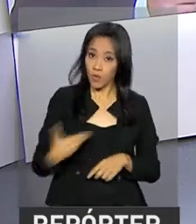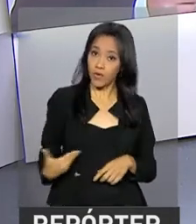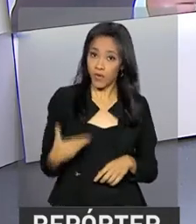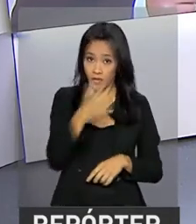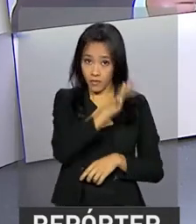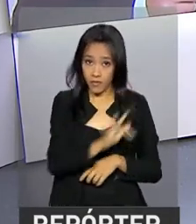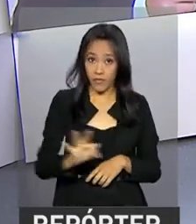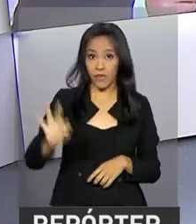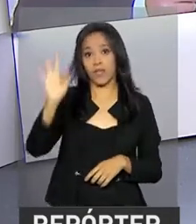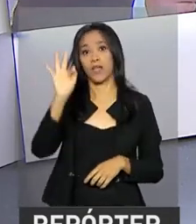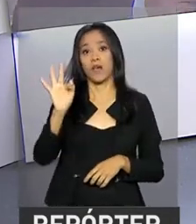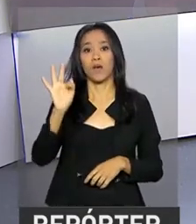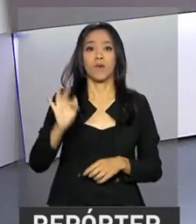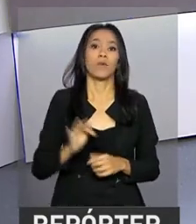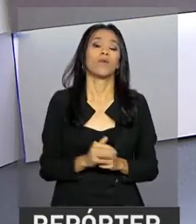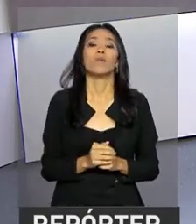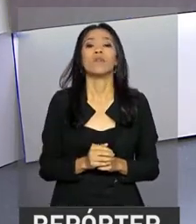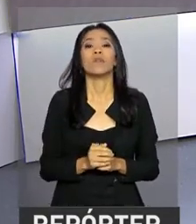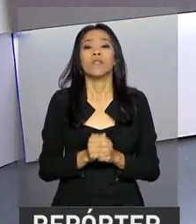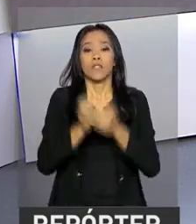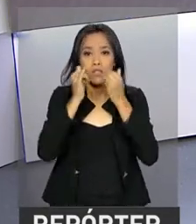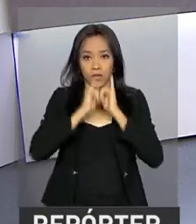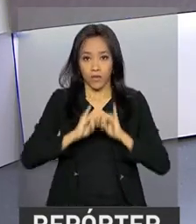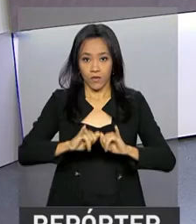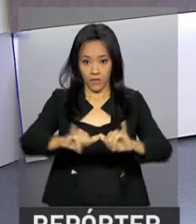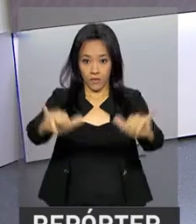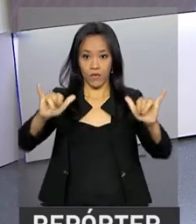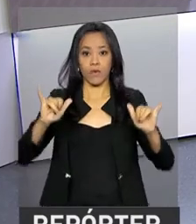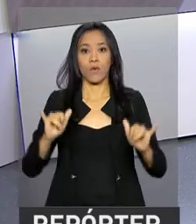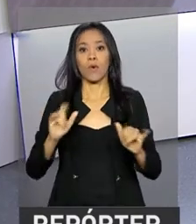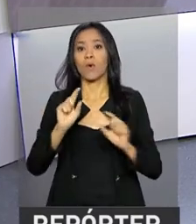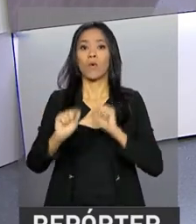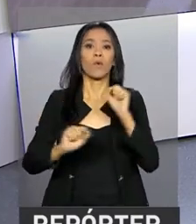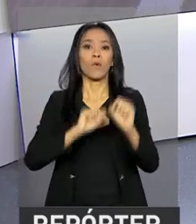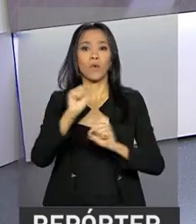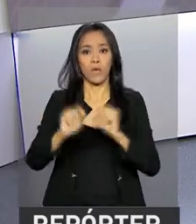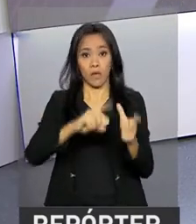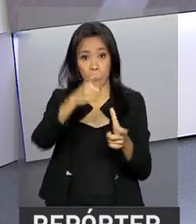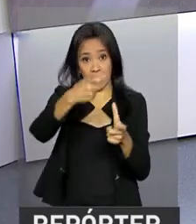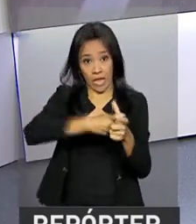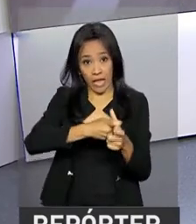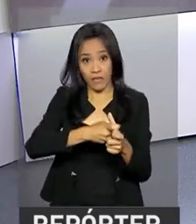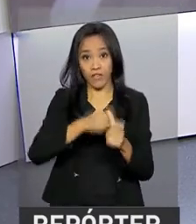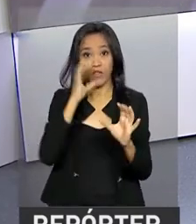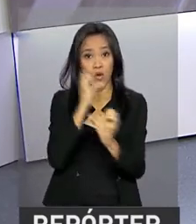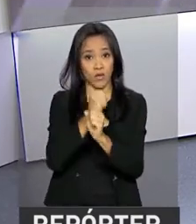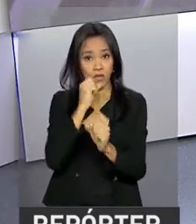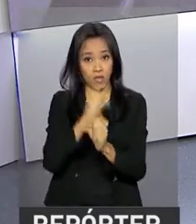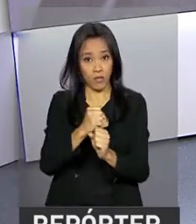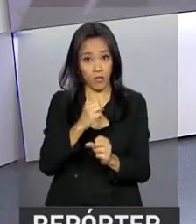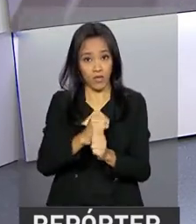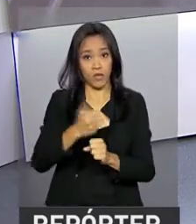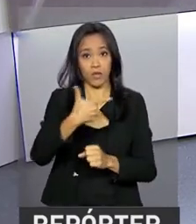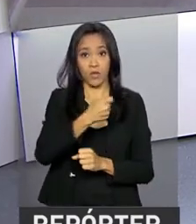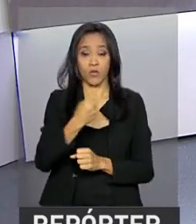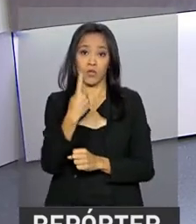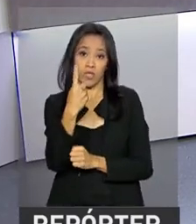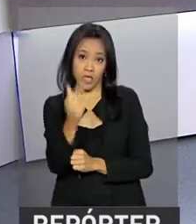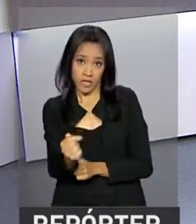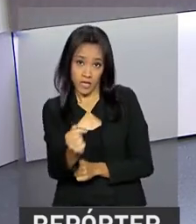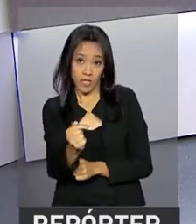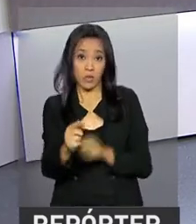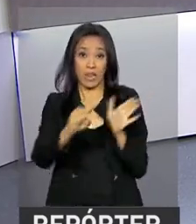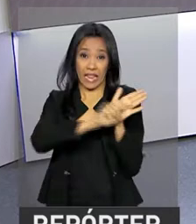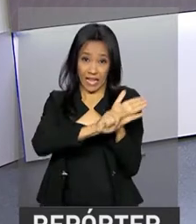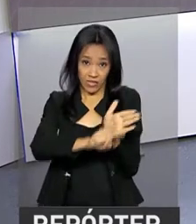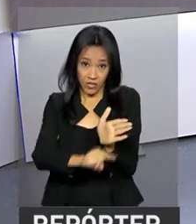federal, o governo divulgou a previsão de déficit no orçamento de 2017. O saldo